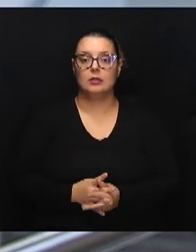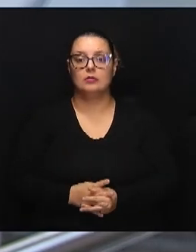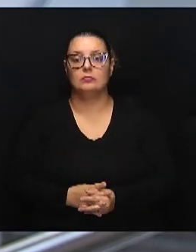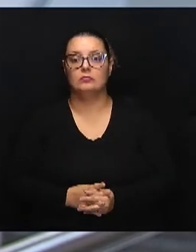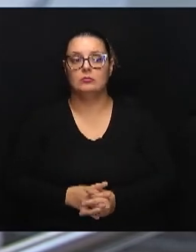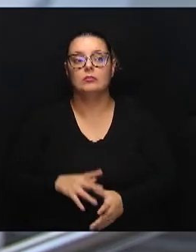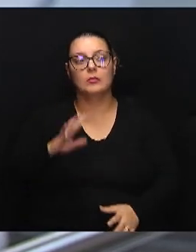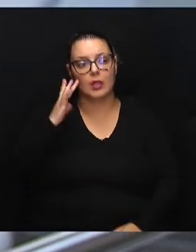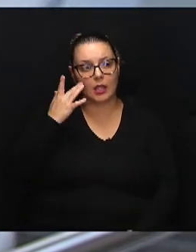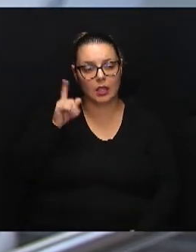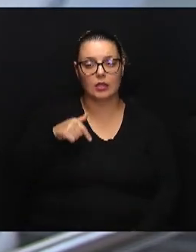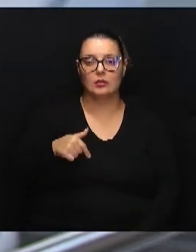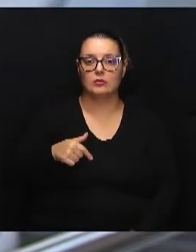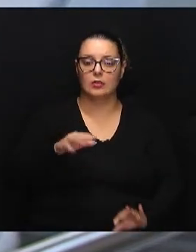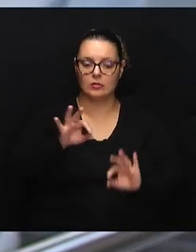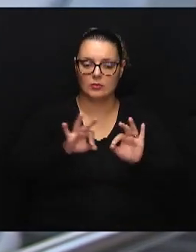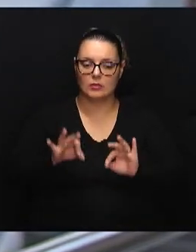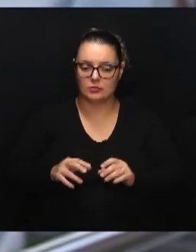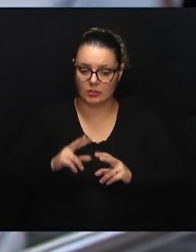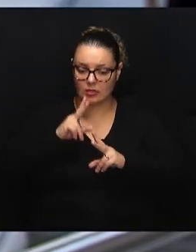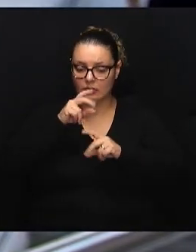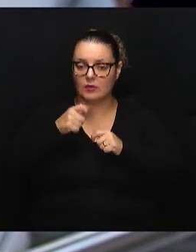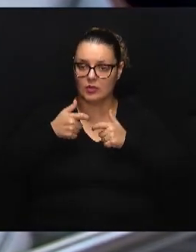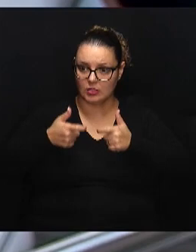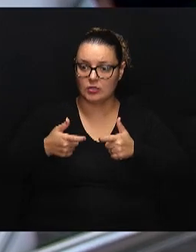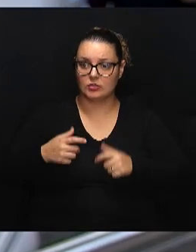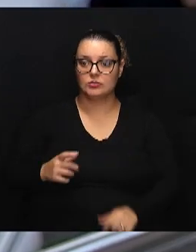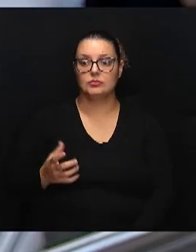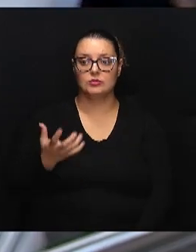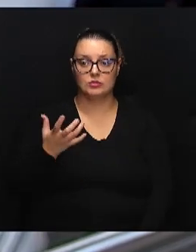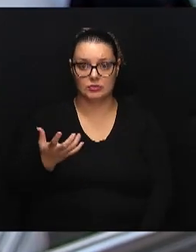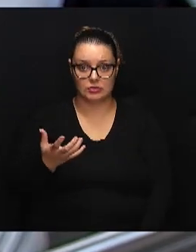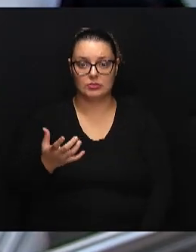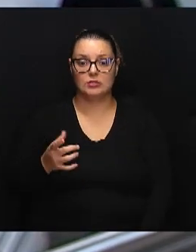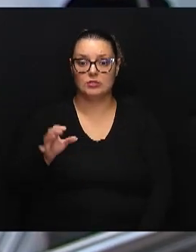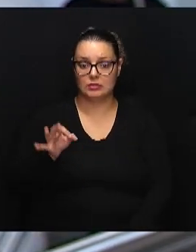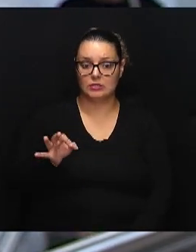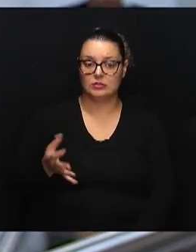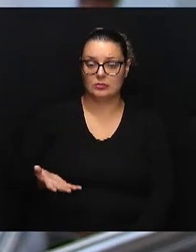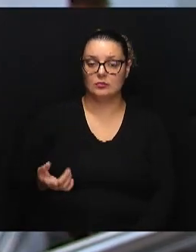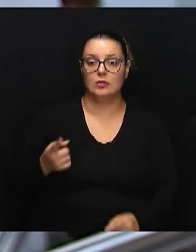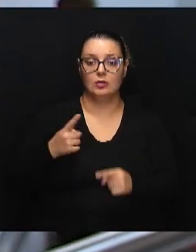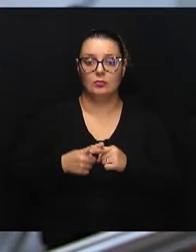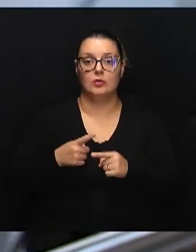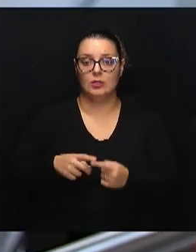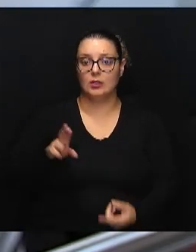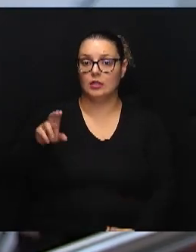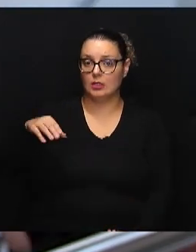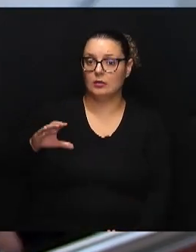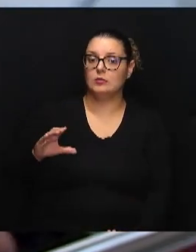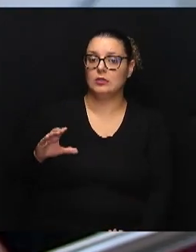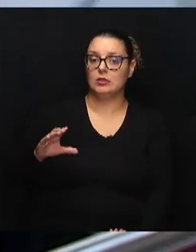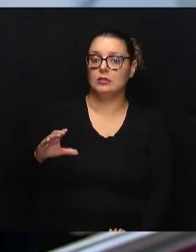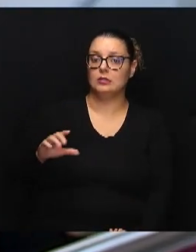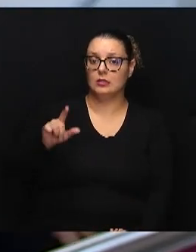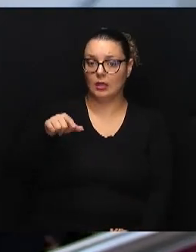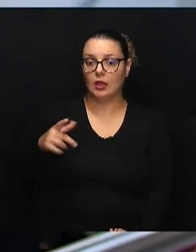um projeto super arrojado. Eu gostaria muito que isso desse certo, né? Porque a região metropolitana ela é